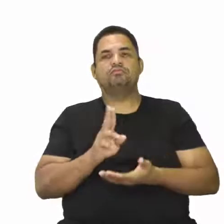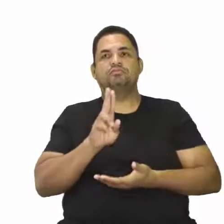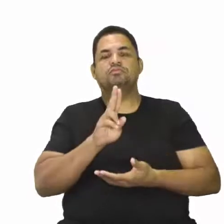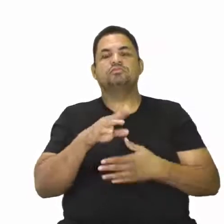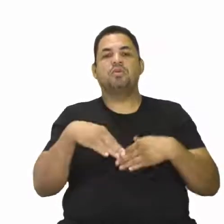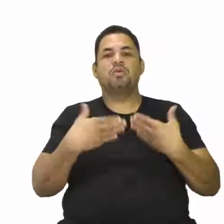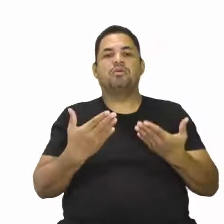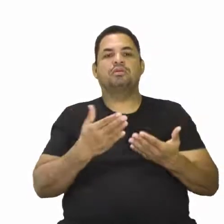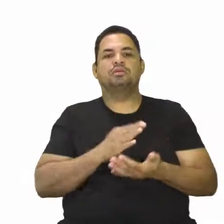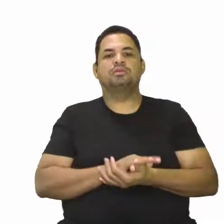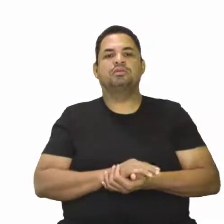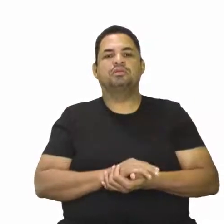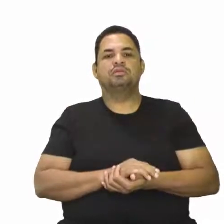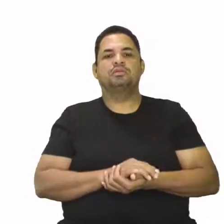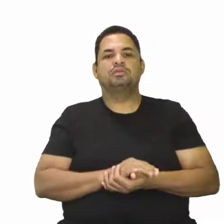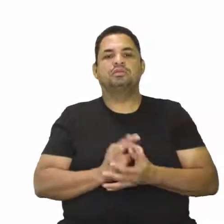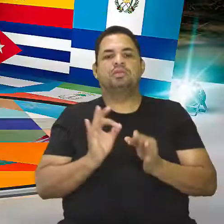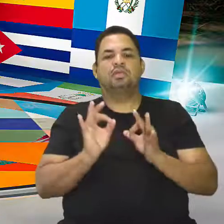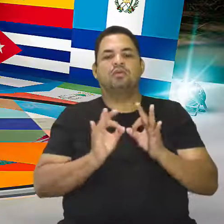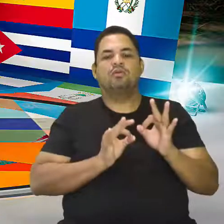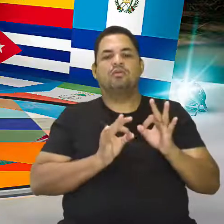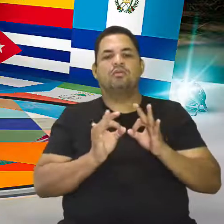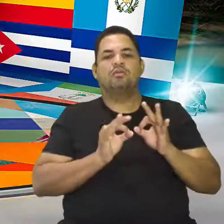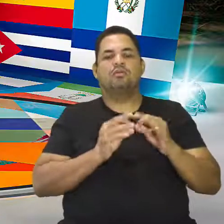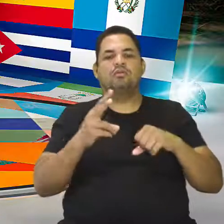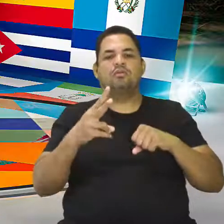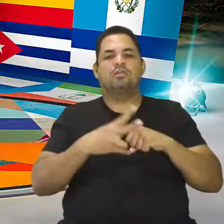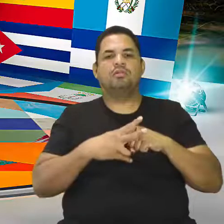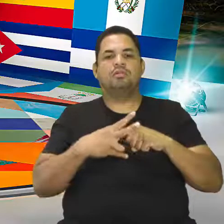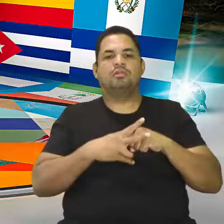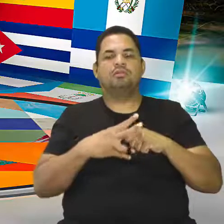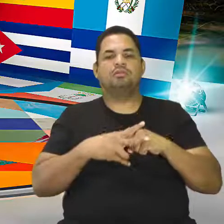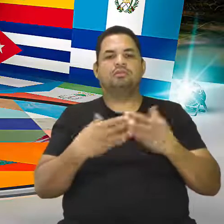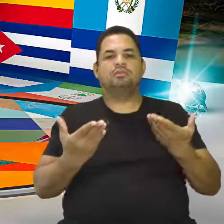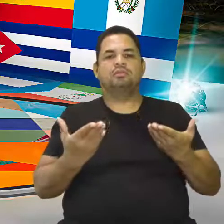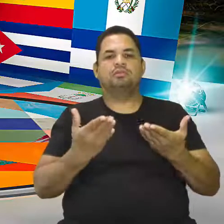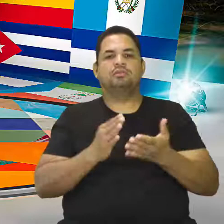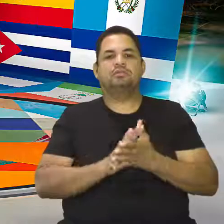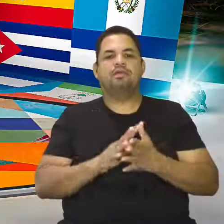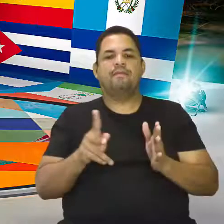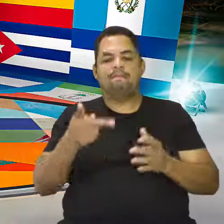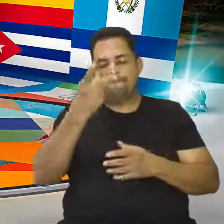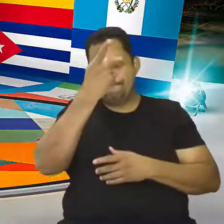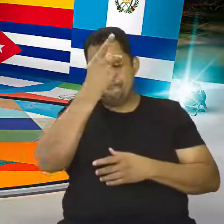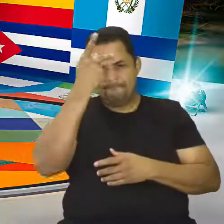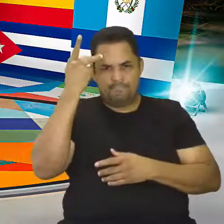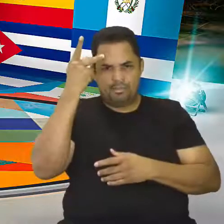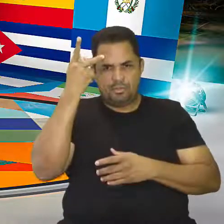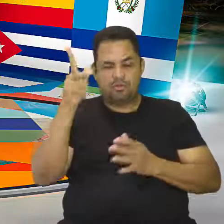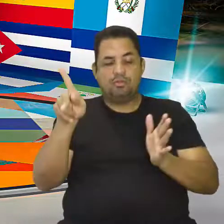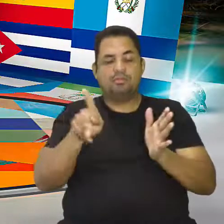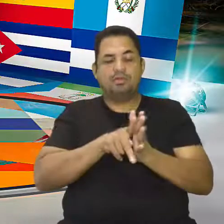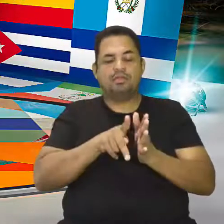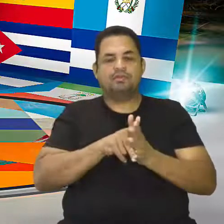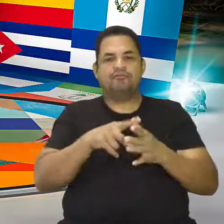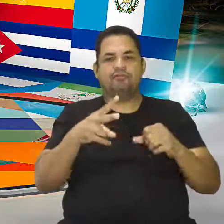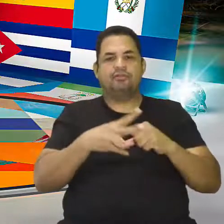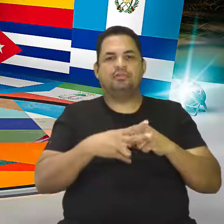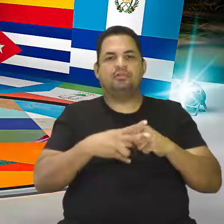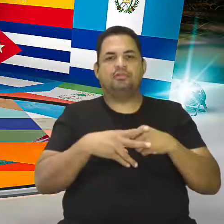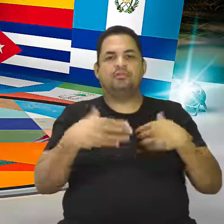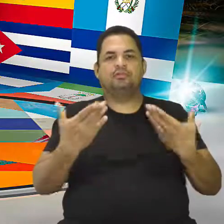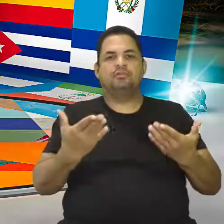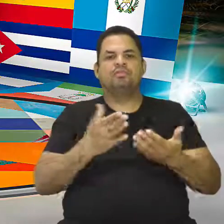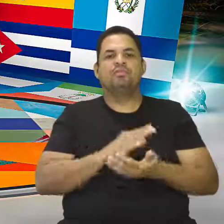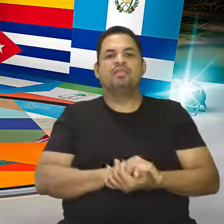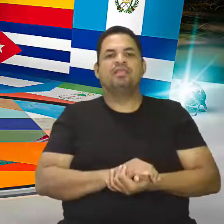é esse? Na verdade, é uma forma verbal, uma forma pessoal do verbo. Essa forma